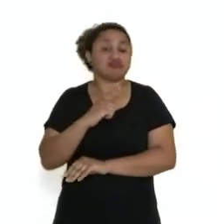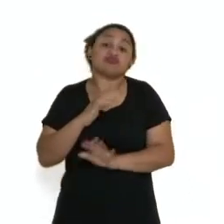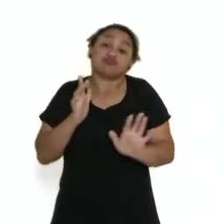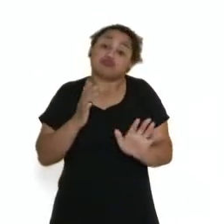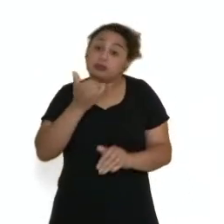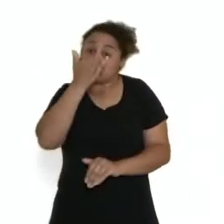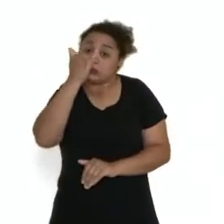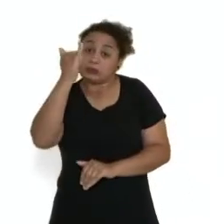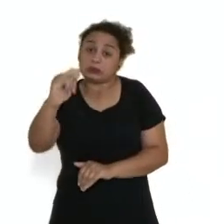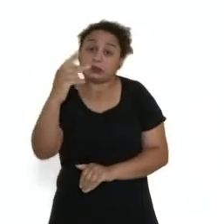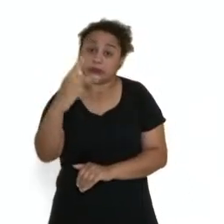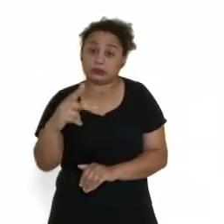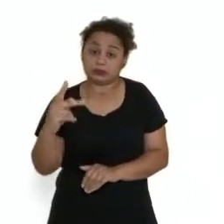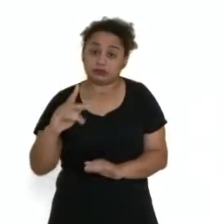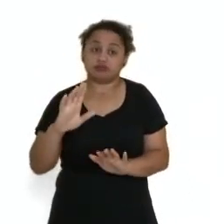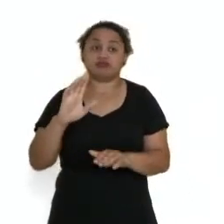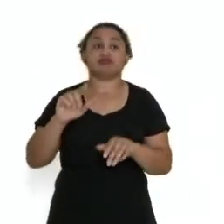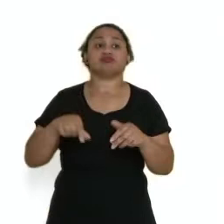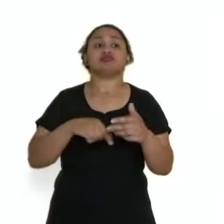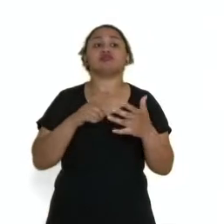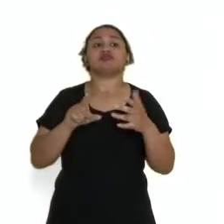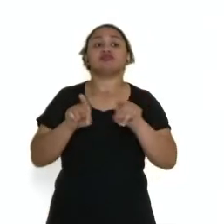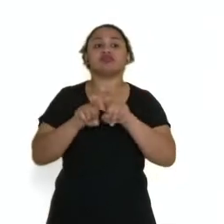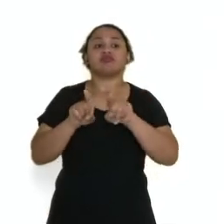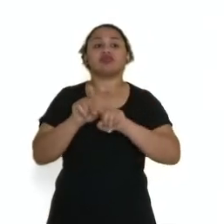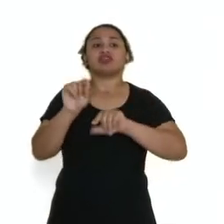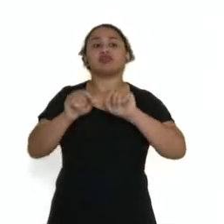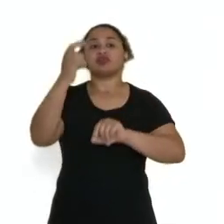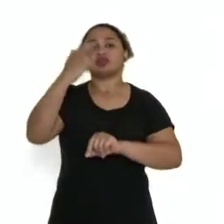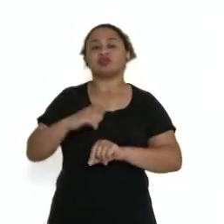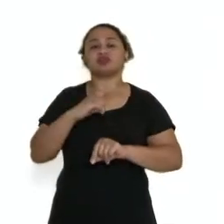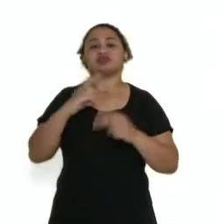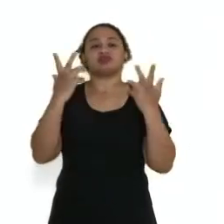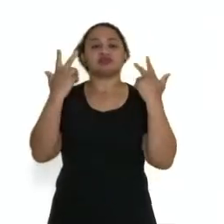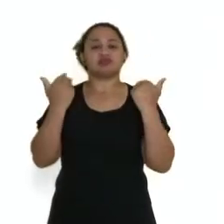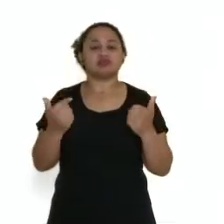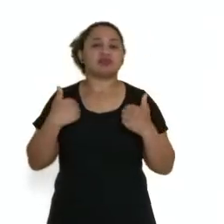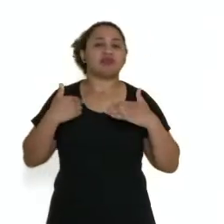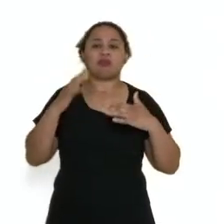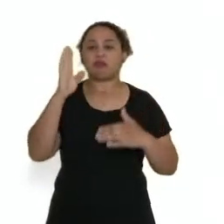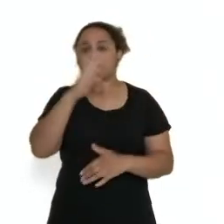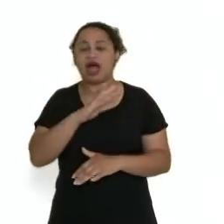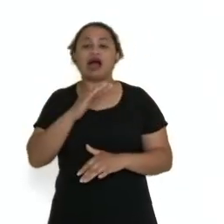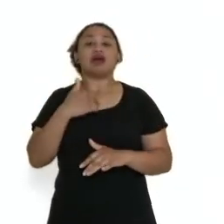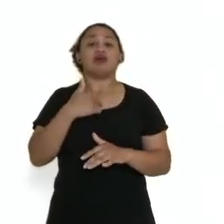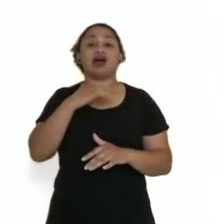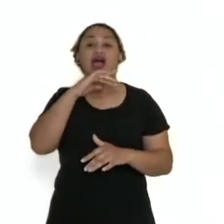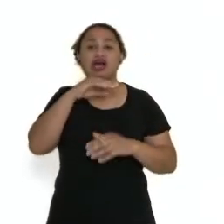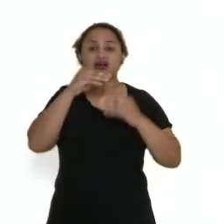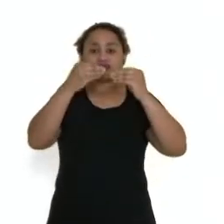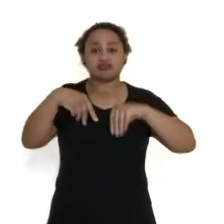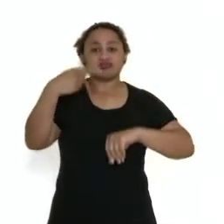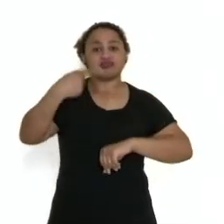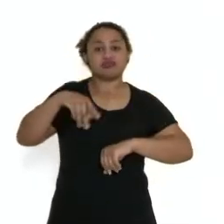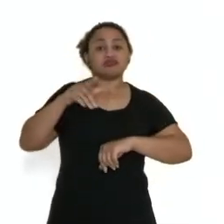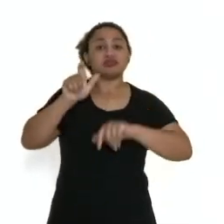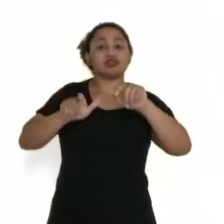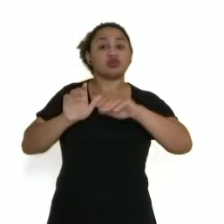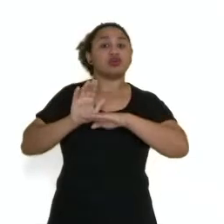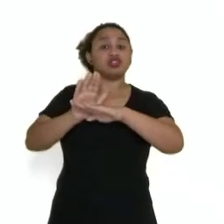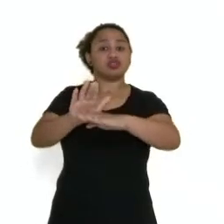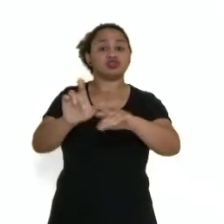o deles. E aqueles que têm uma natureza má prejudica até mesmo quem os ajuda.